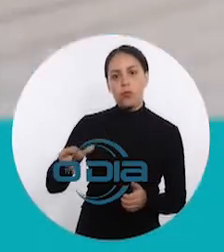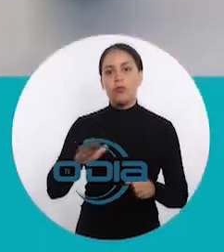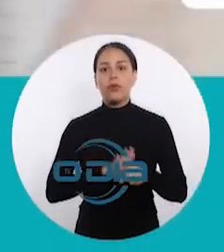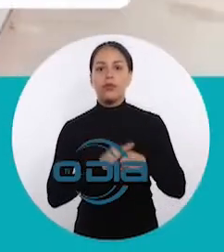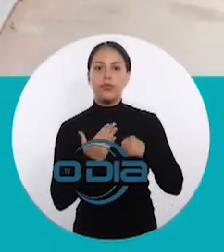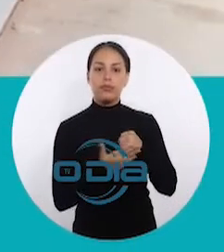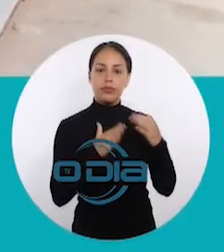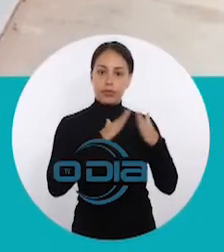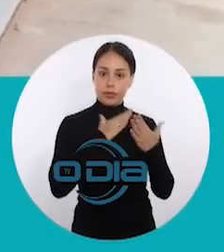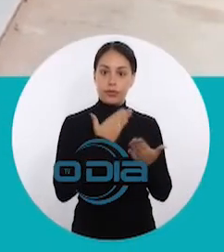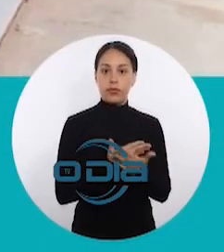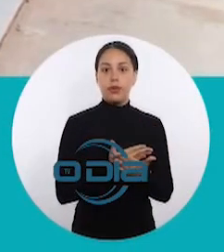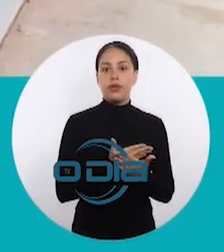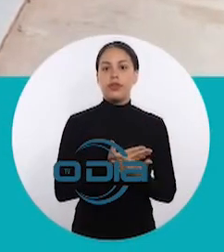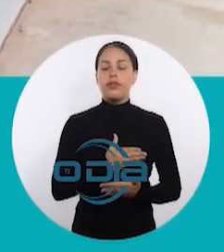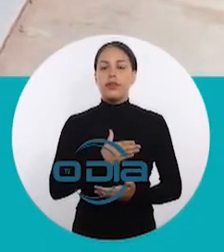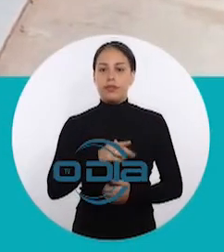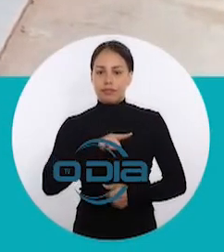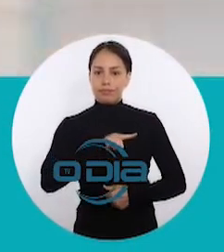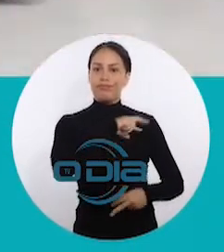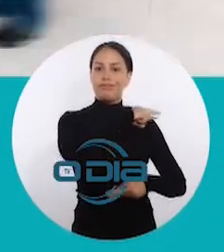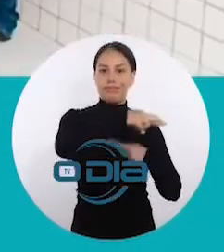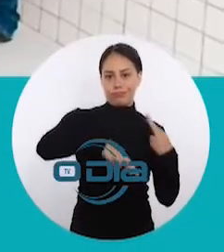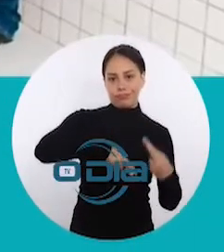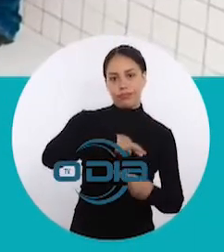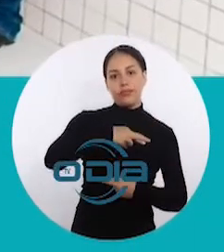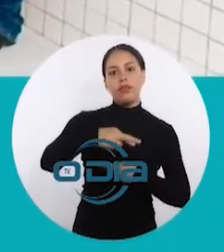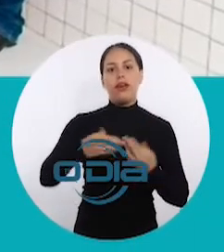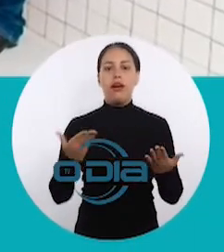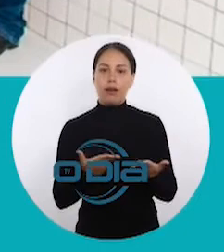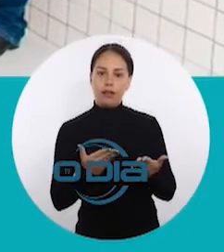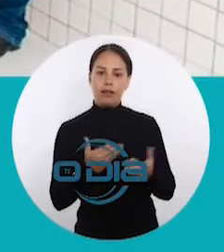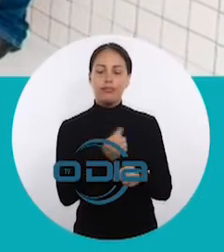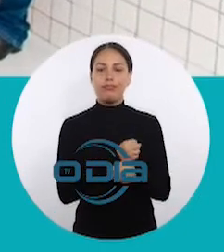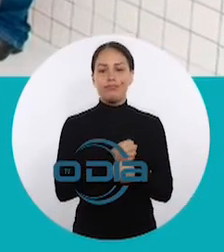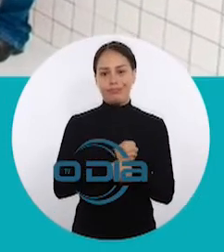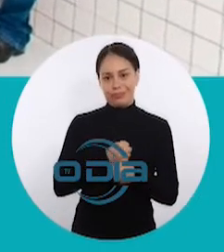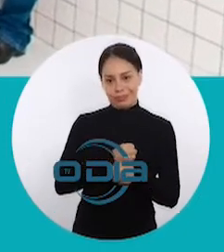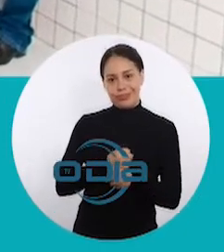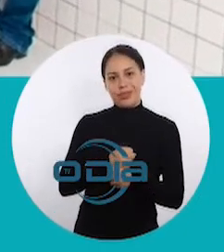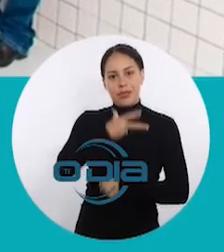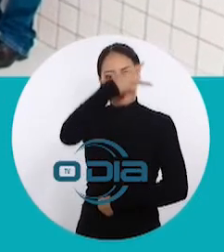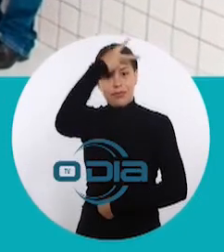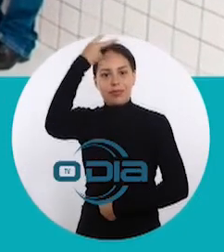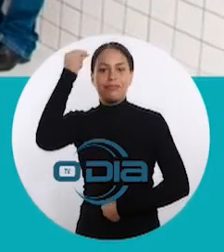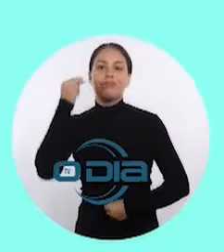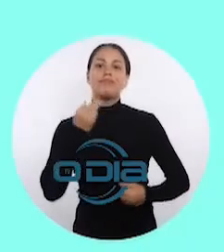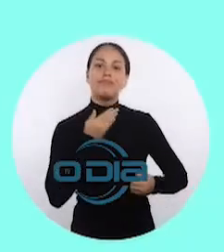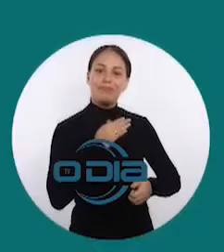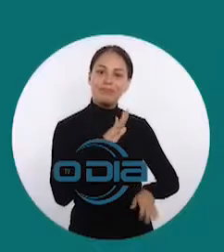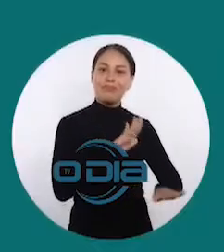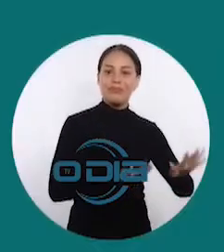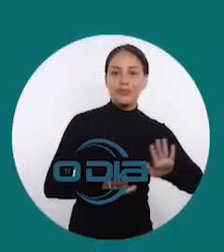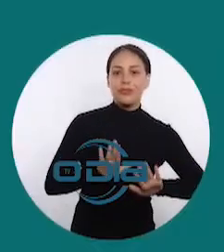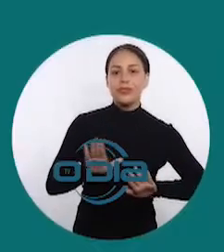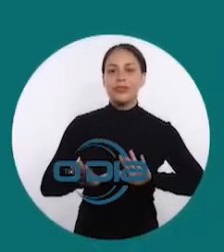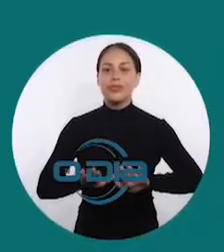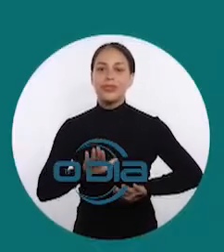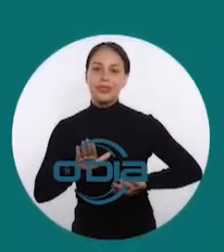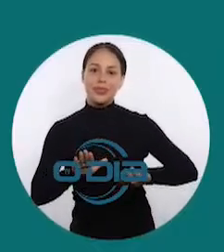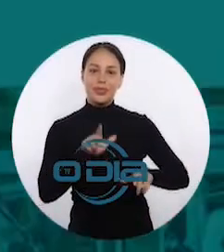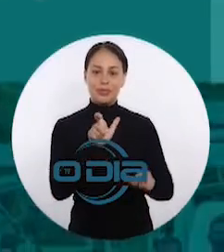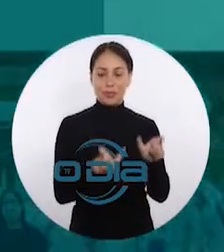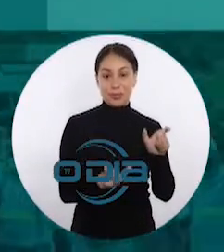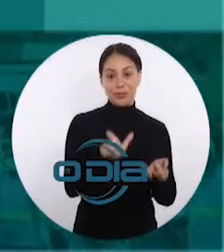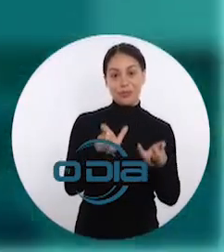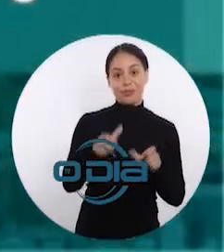Timon. Escolas municipais em Timon são reformadas para o início do ano letivo em 2022. É a Prefeitura de